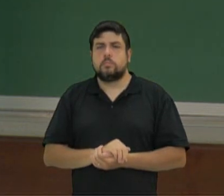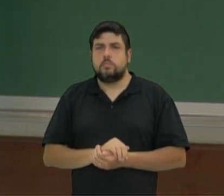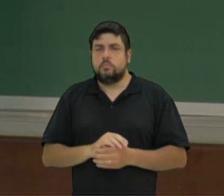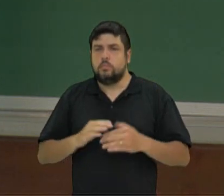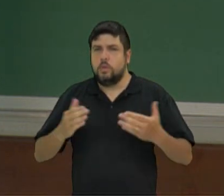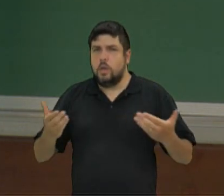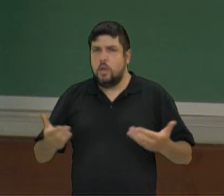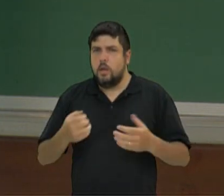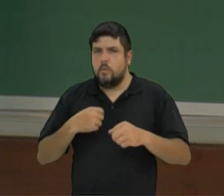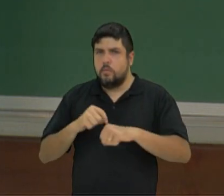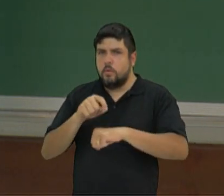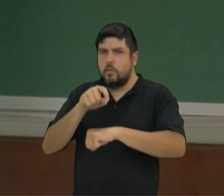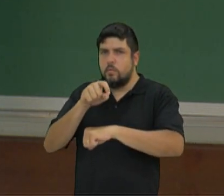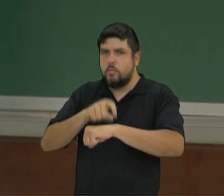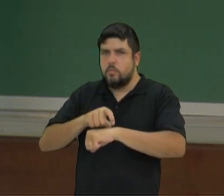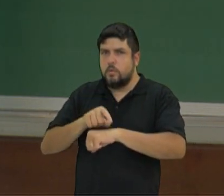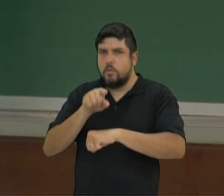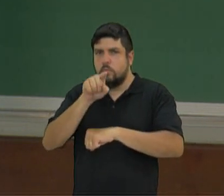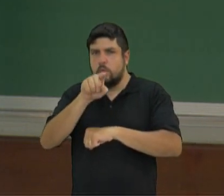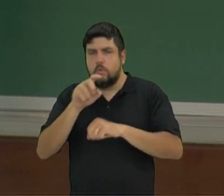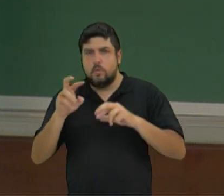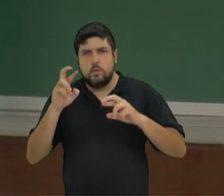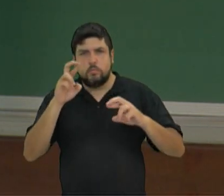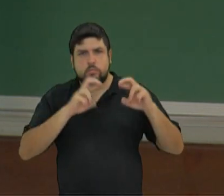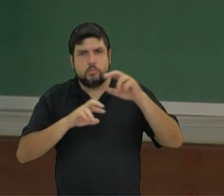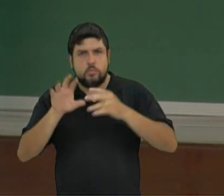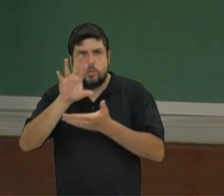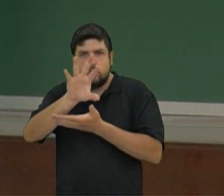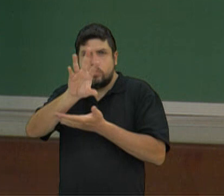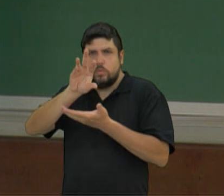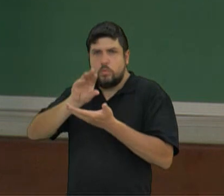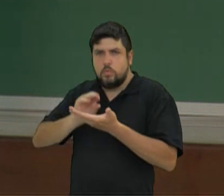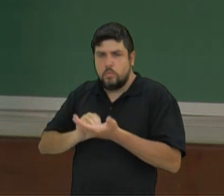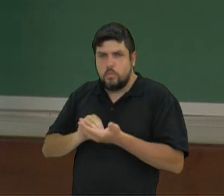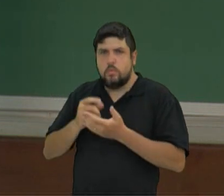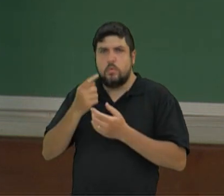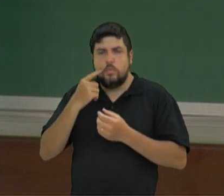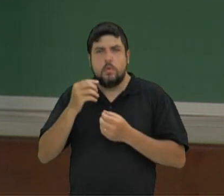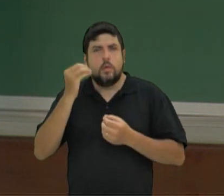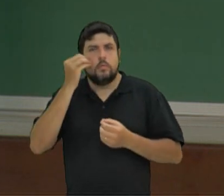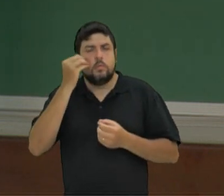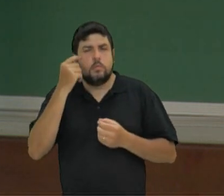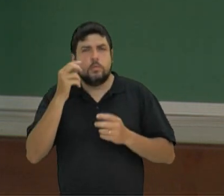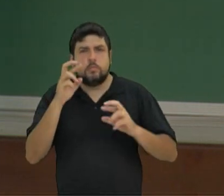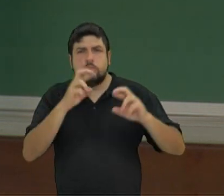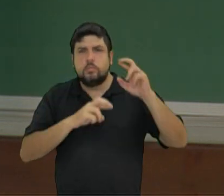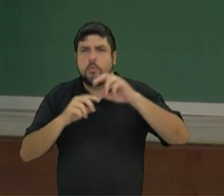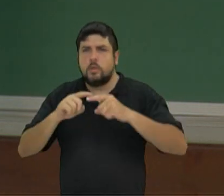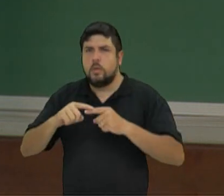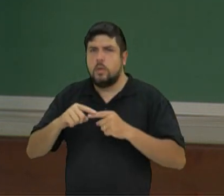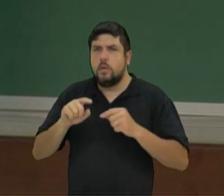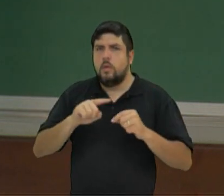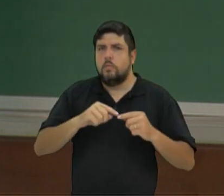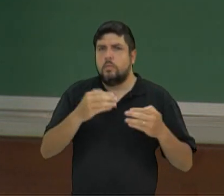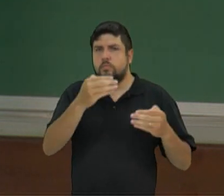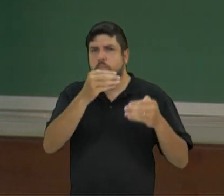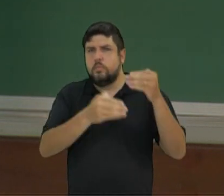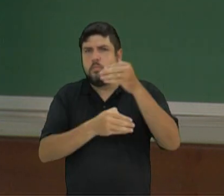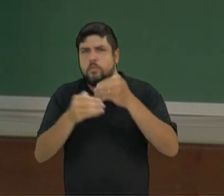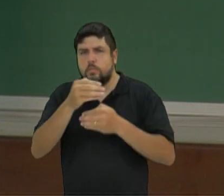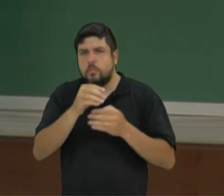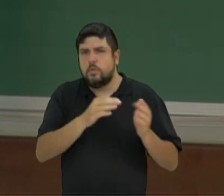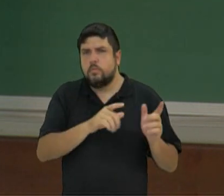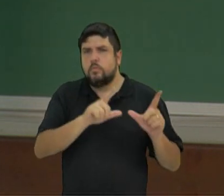vou deixar um tempinho para você, então, copiar o enunciado, para que daí na próxima tela vem